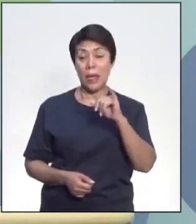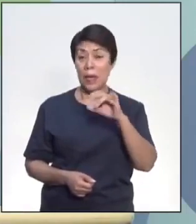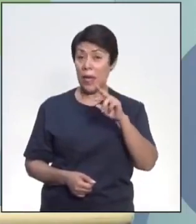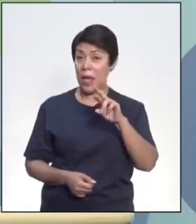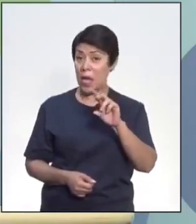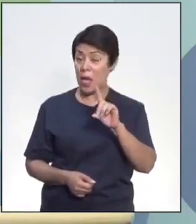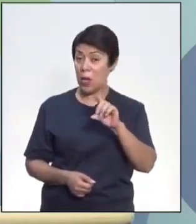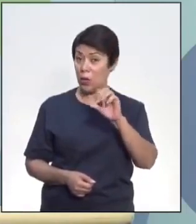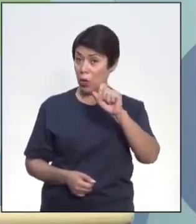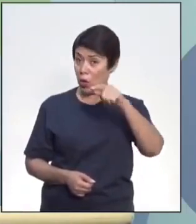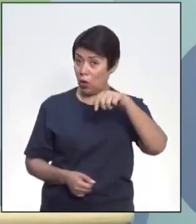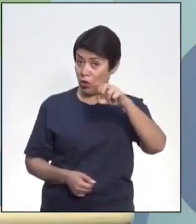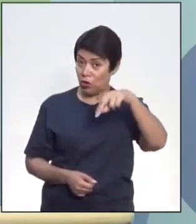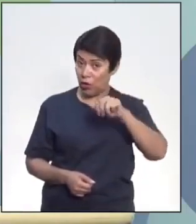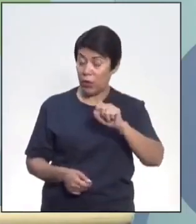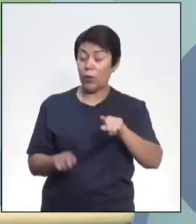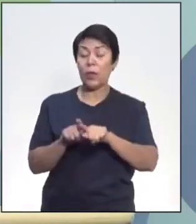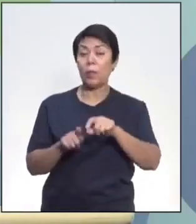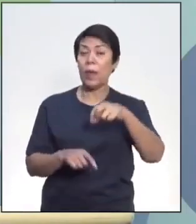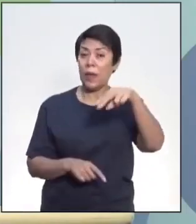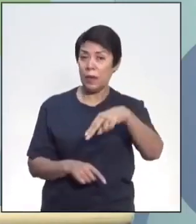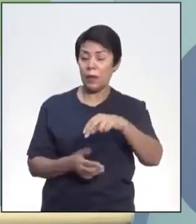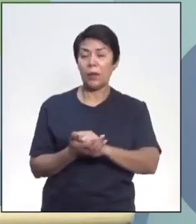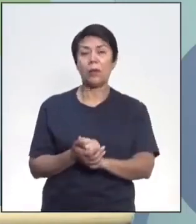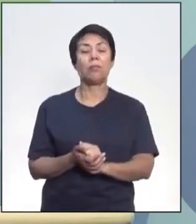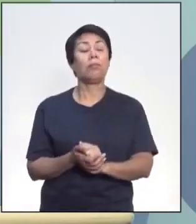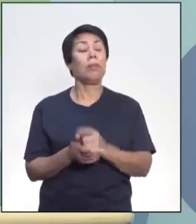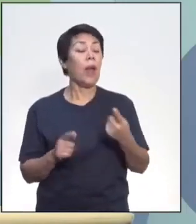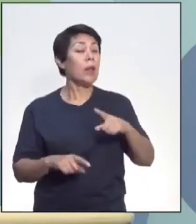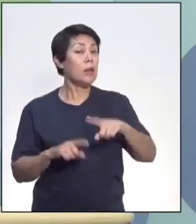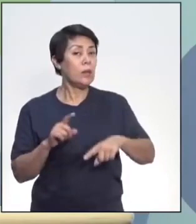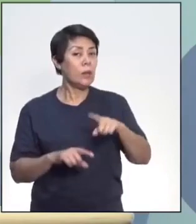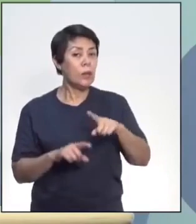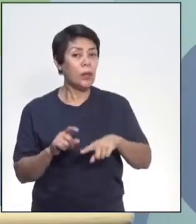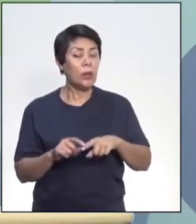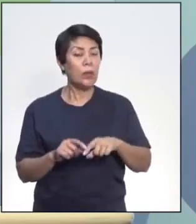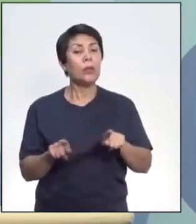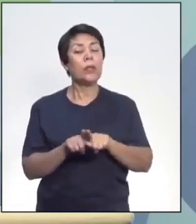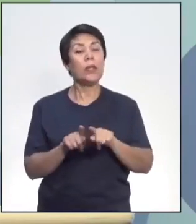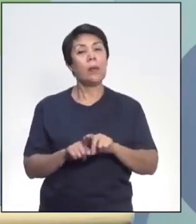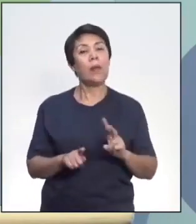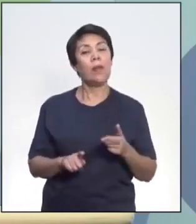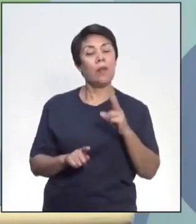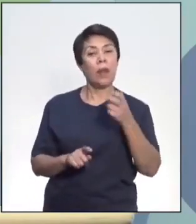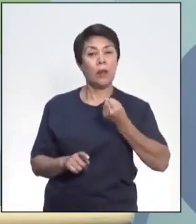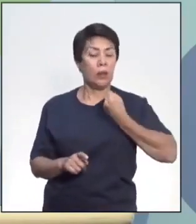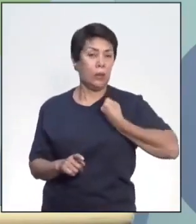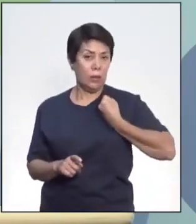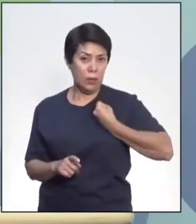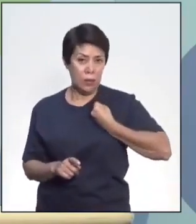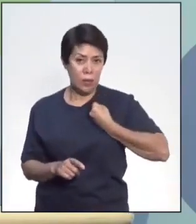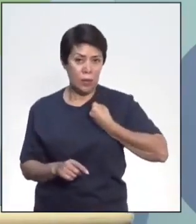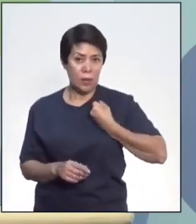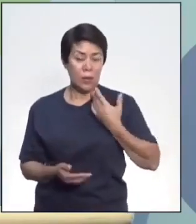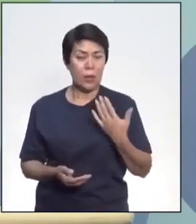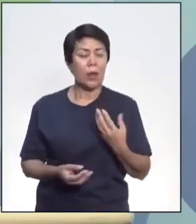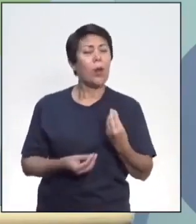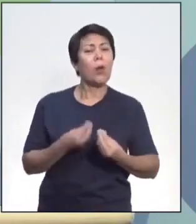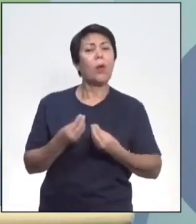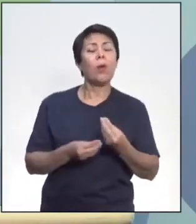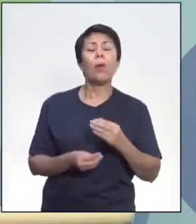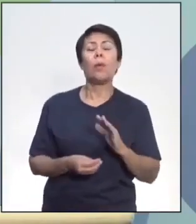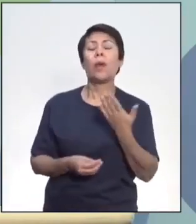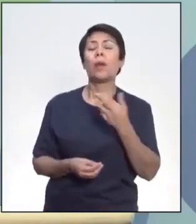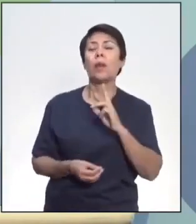nitrogênio. Considerando que a gente tem, então, os elementos e também alguns valores numéricos, como que se dá